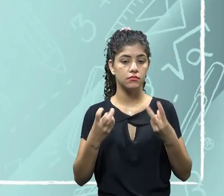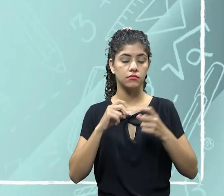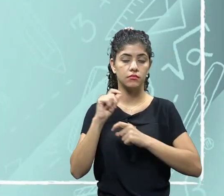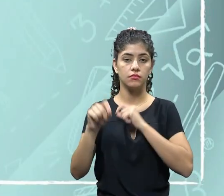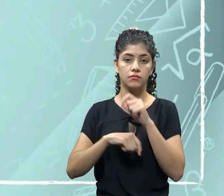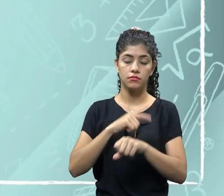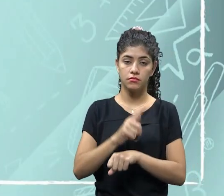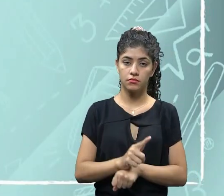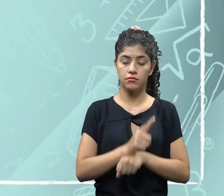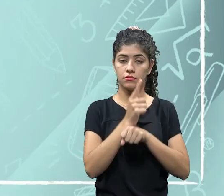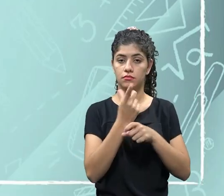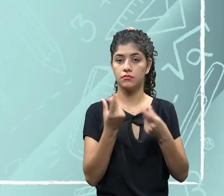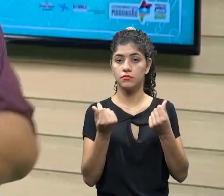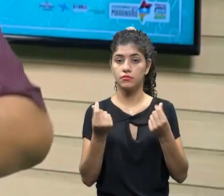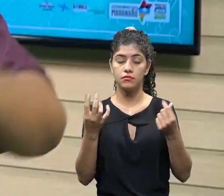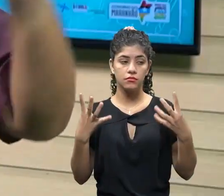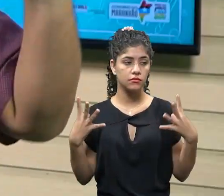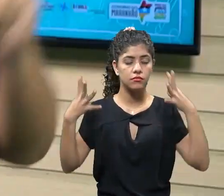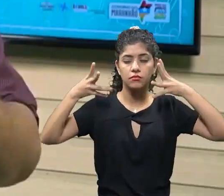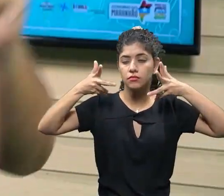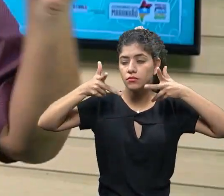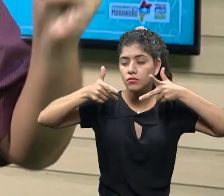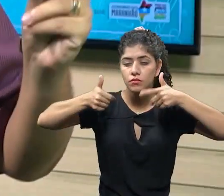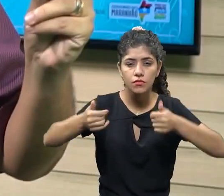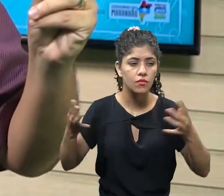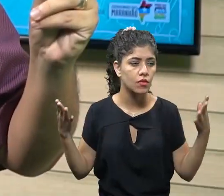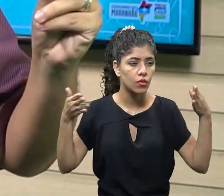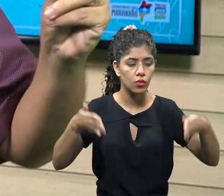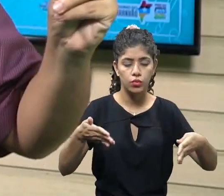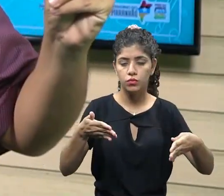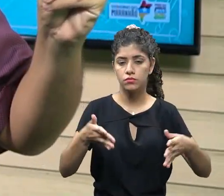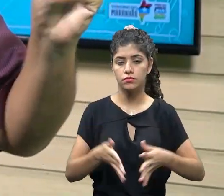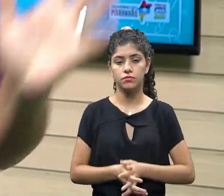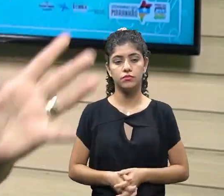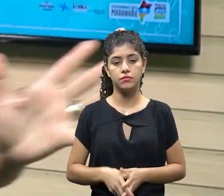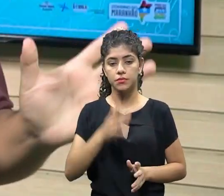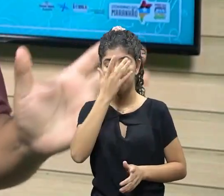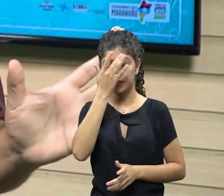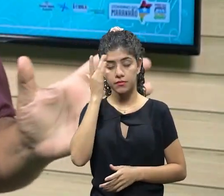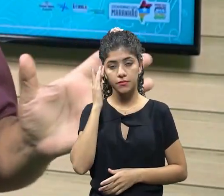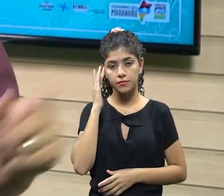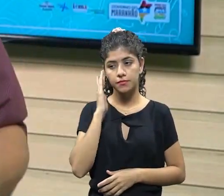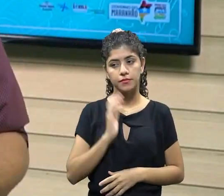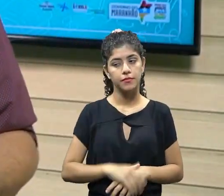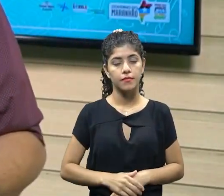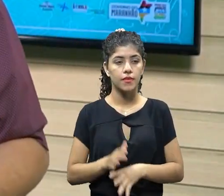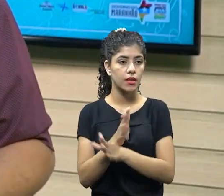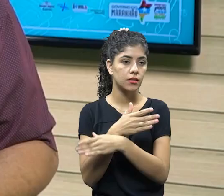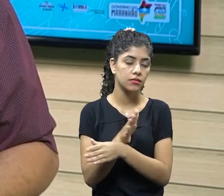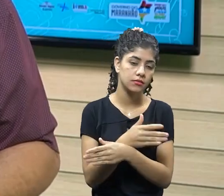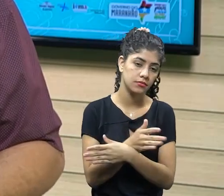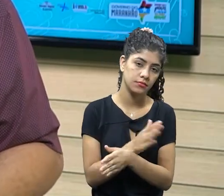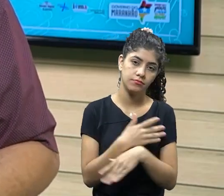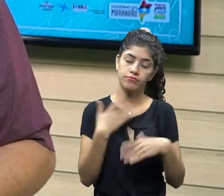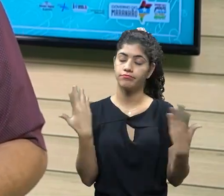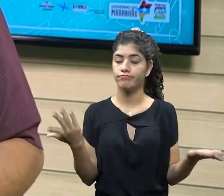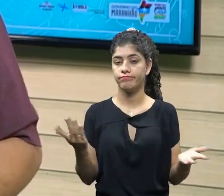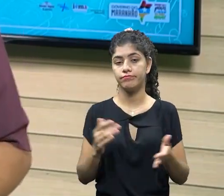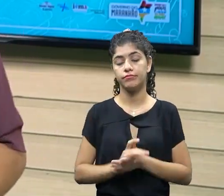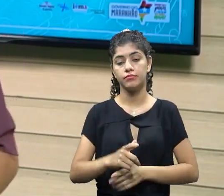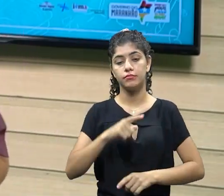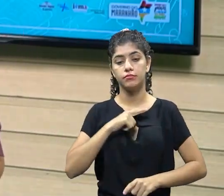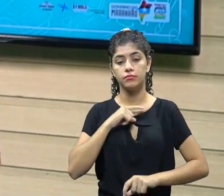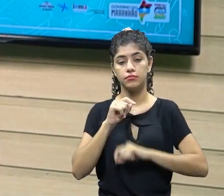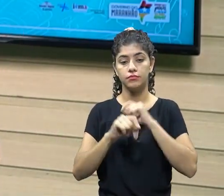gestor financeiro está ligado em tudo, né? Está ligado em todas as áreas. Então, a pessoa que não está ligada com relação à gestão financeira, ela tem